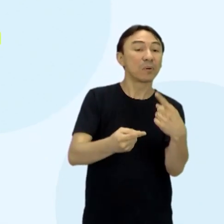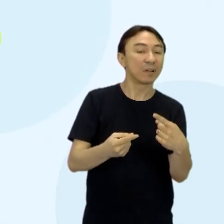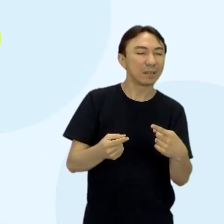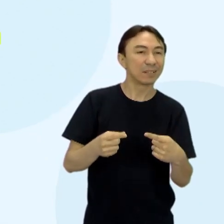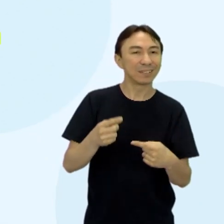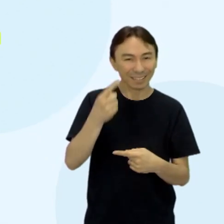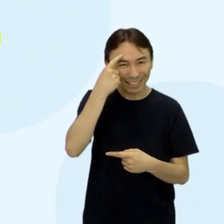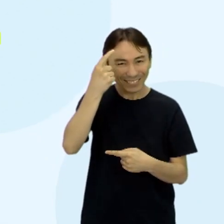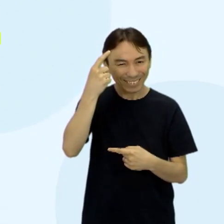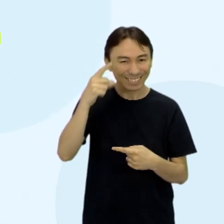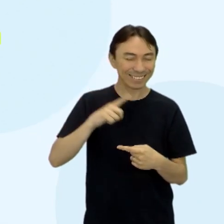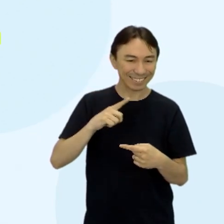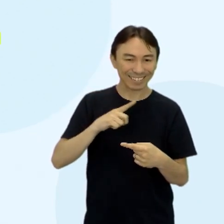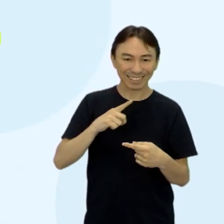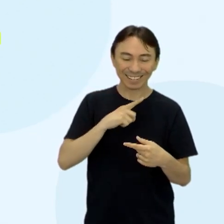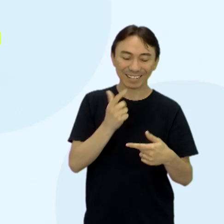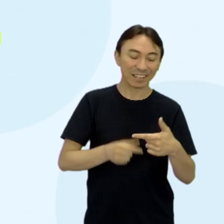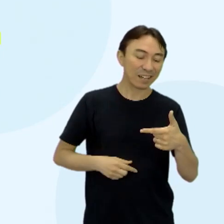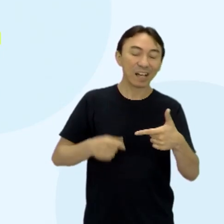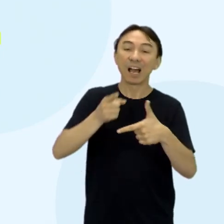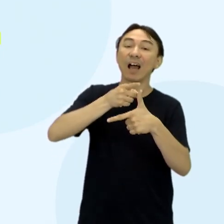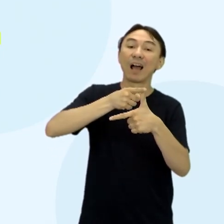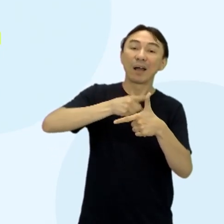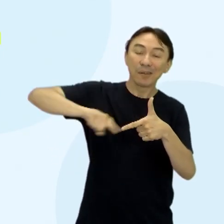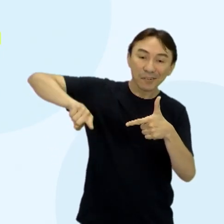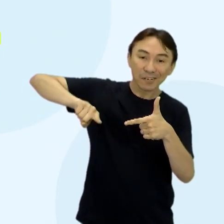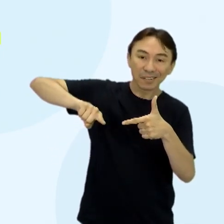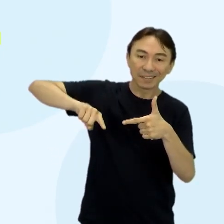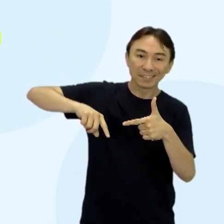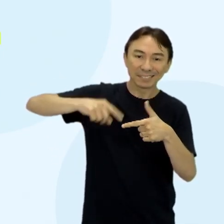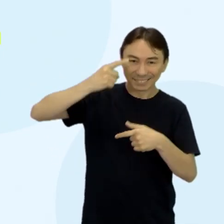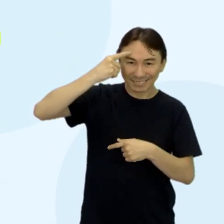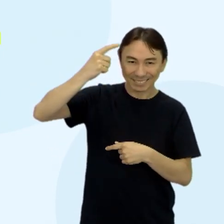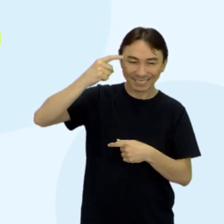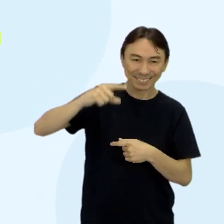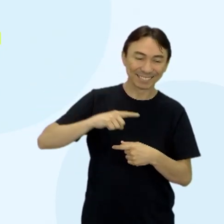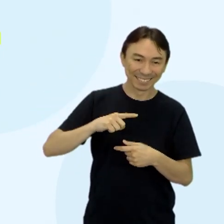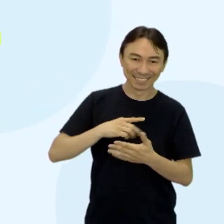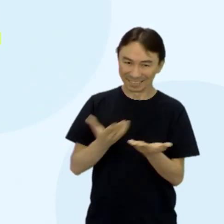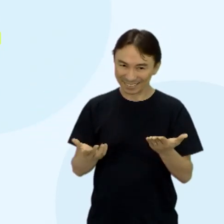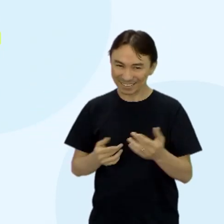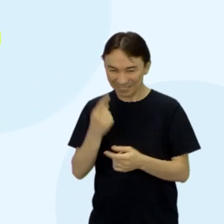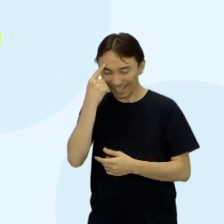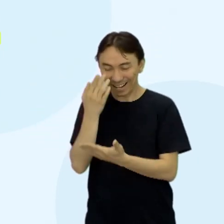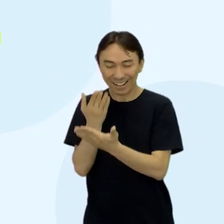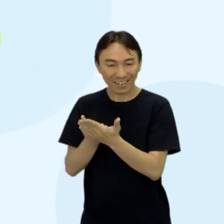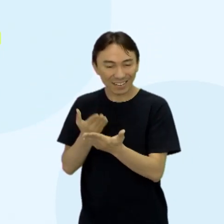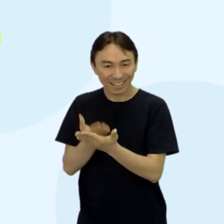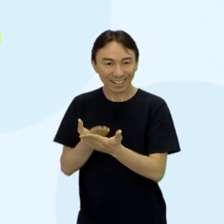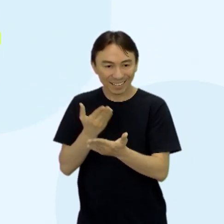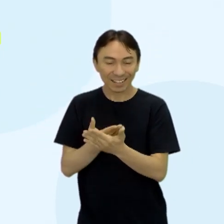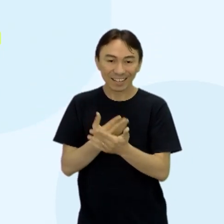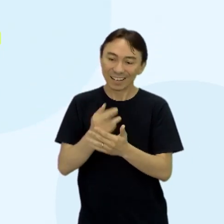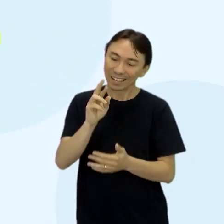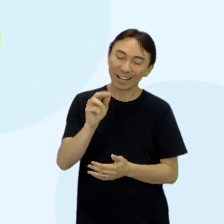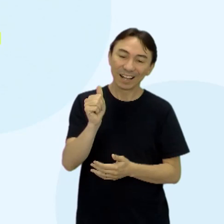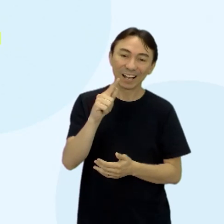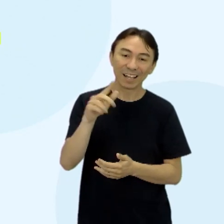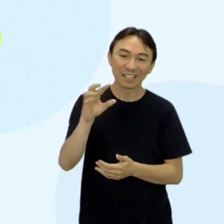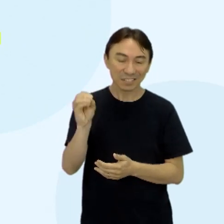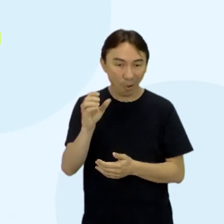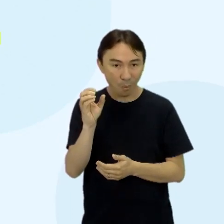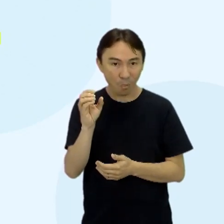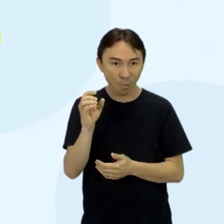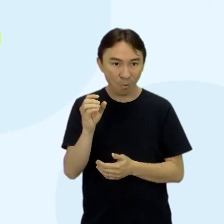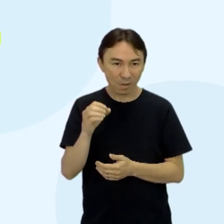falou de razão. O nome da aula era ter razão é sempre bom, né? Não é isso? É bom ter razão. É bom ter razão? É bom ter razão, né? Envolvendo relações